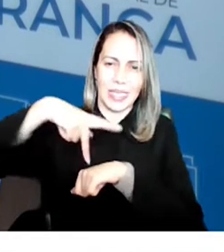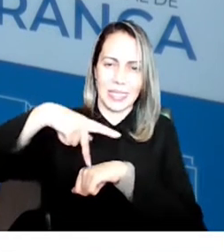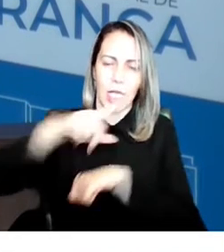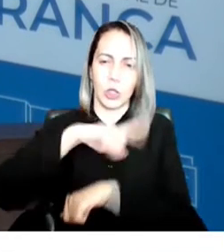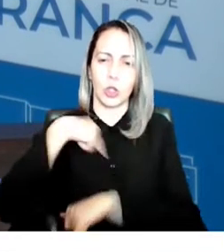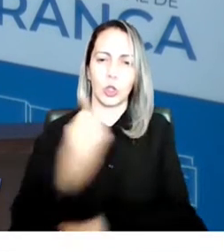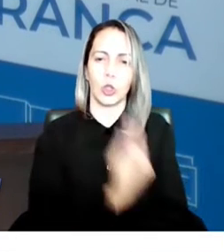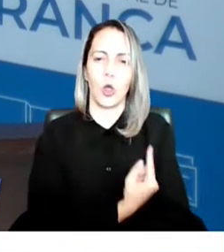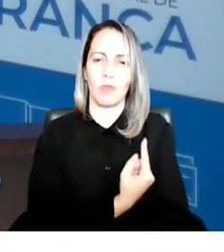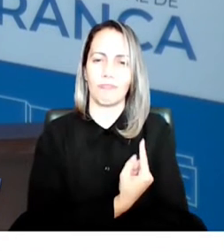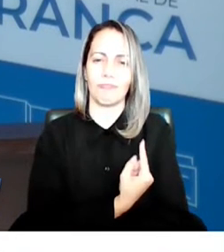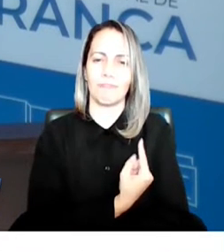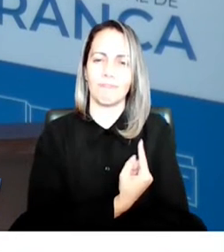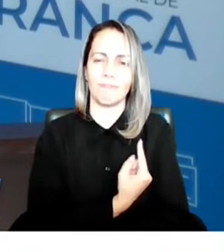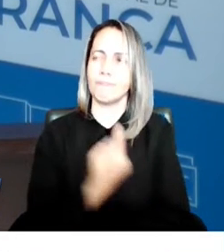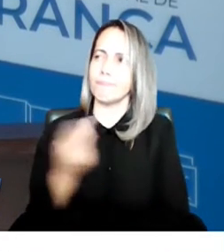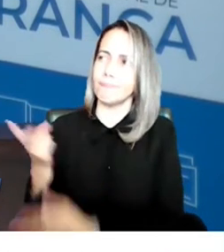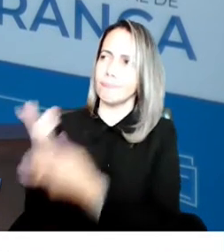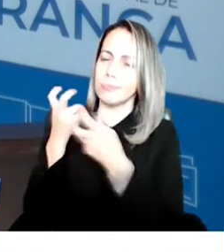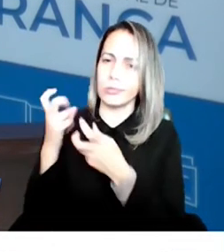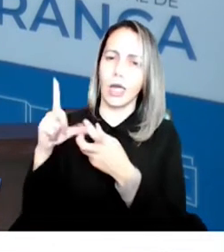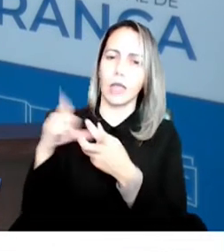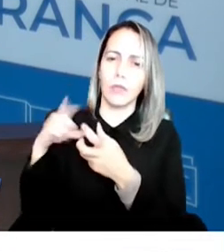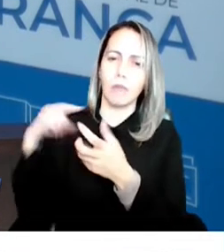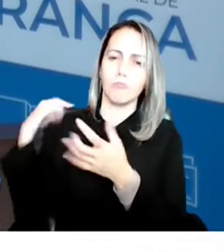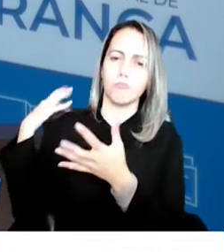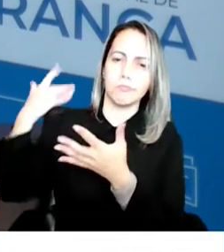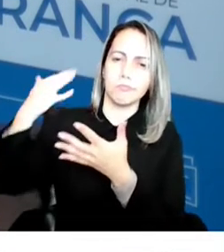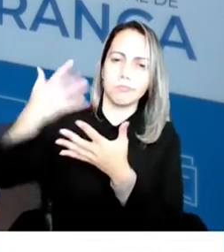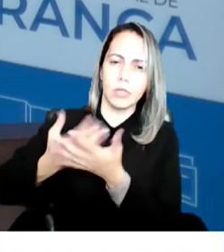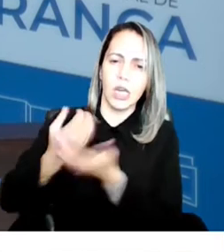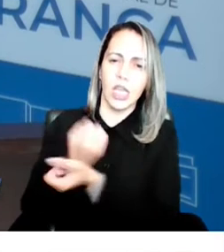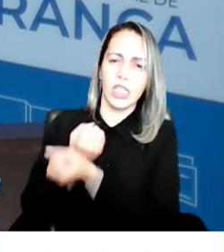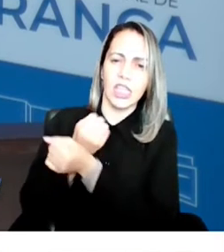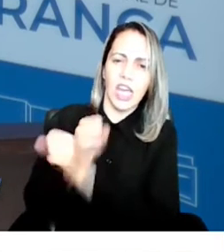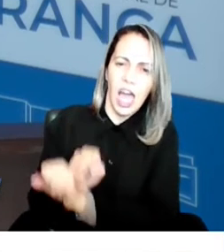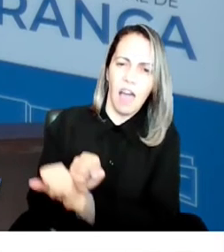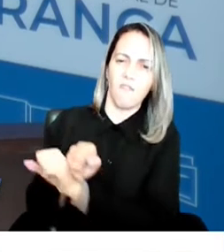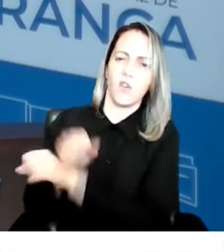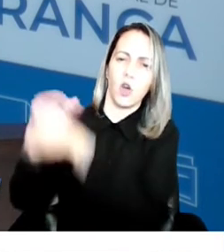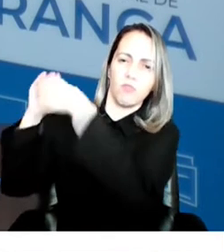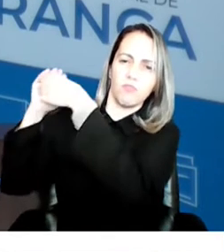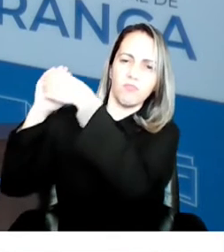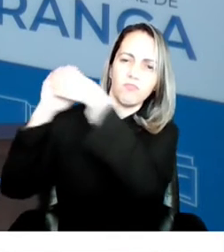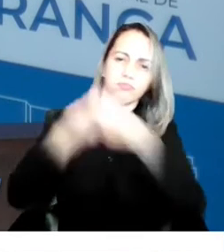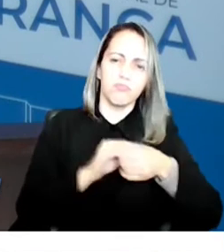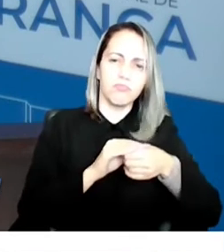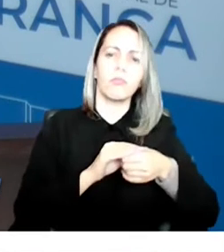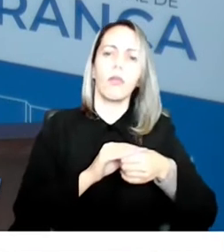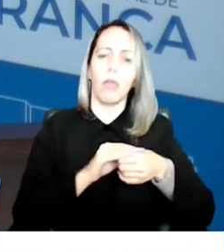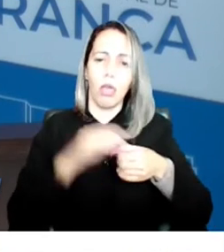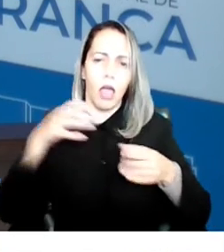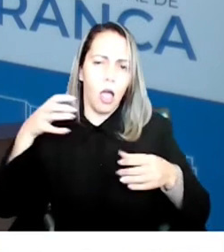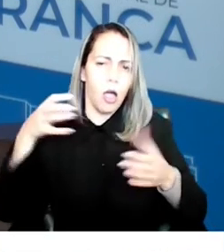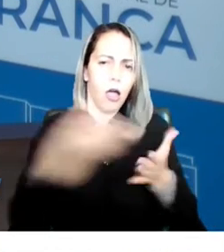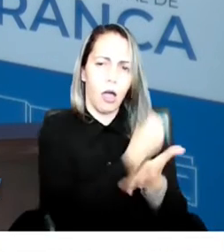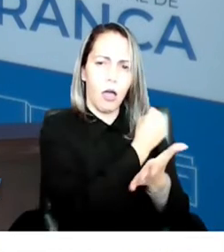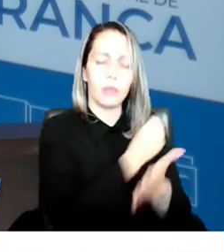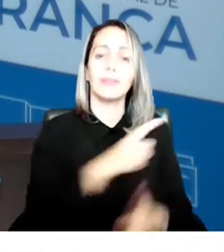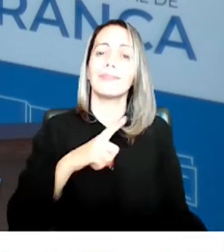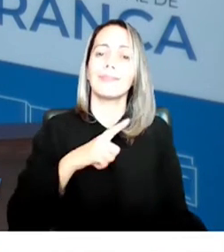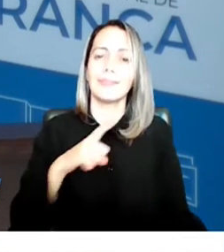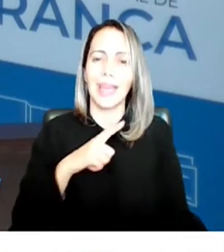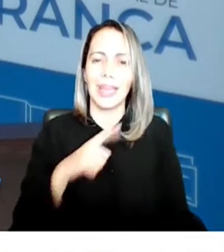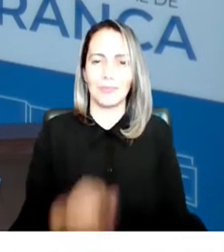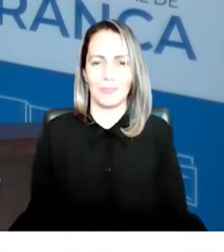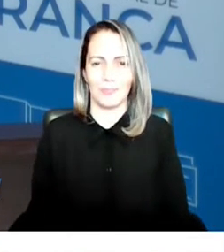história escravagista, né, de dominação, de colonização. De cada, pelo menos, 10 anos